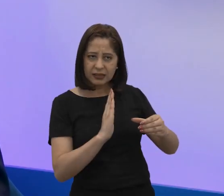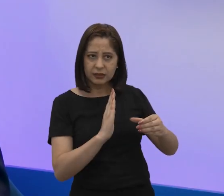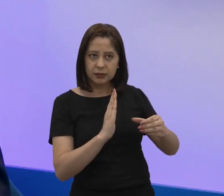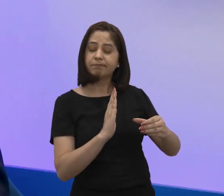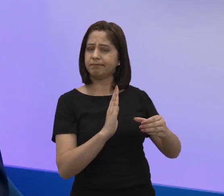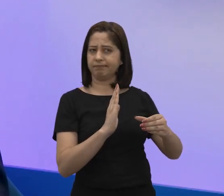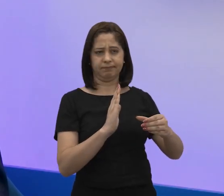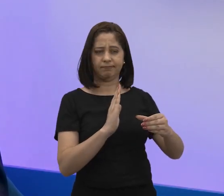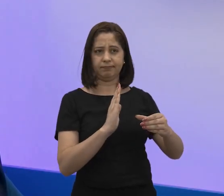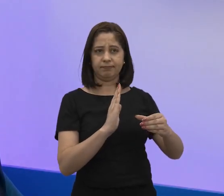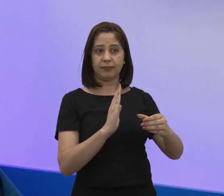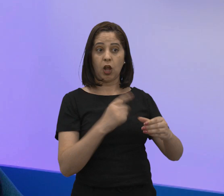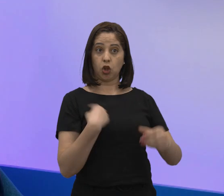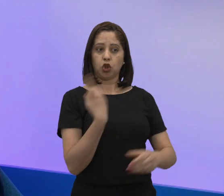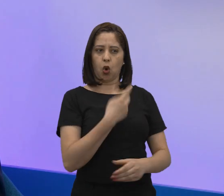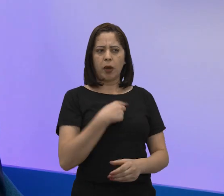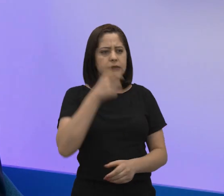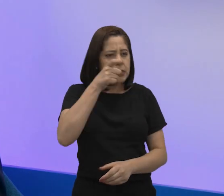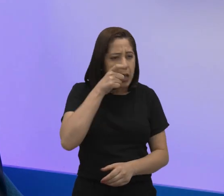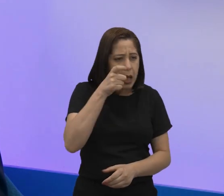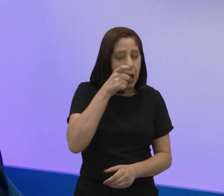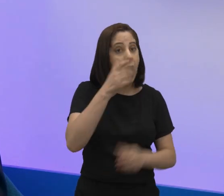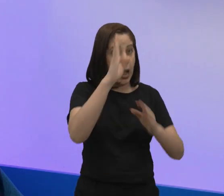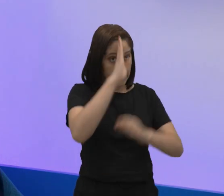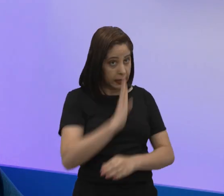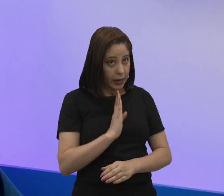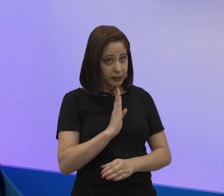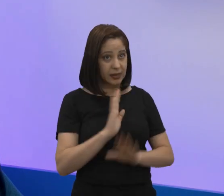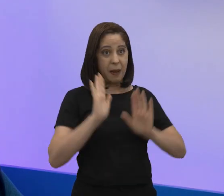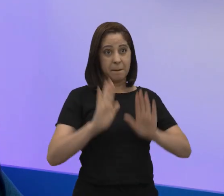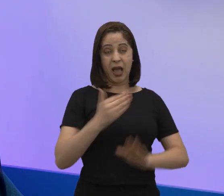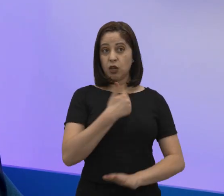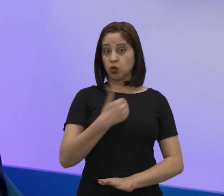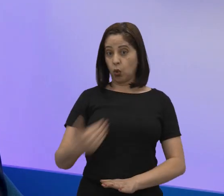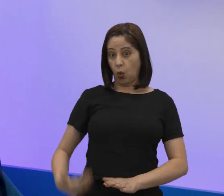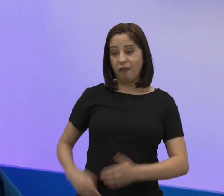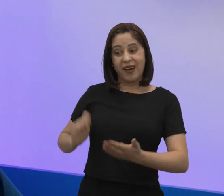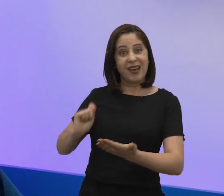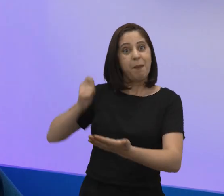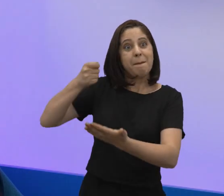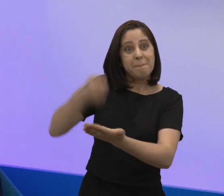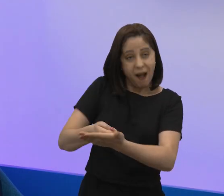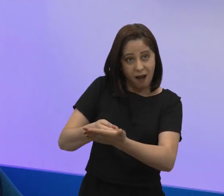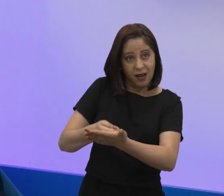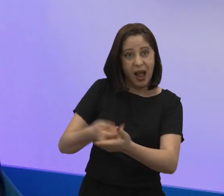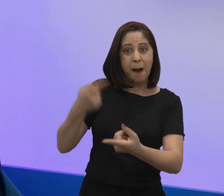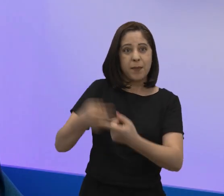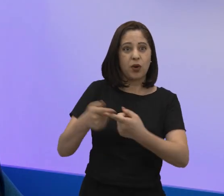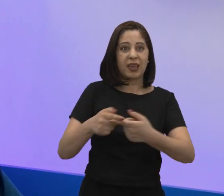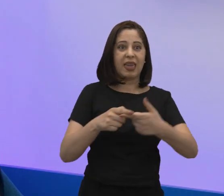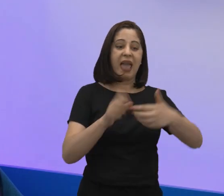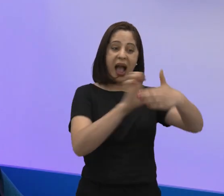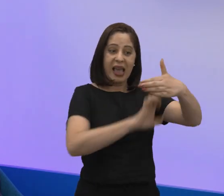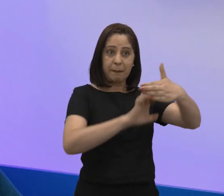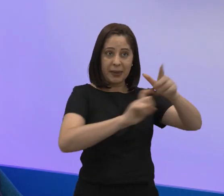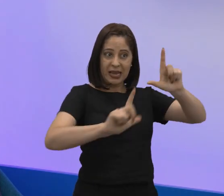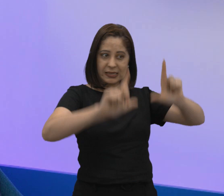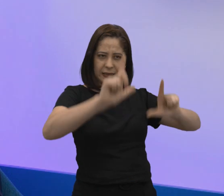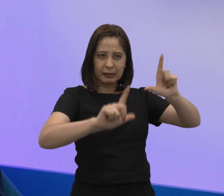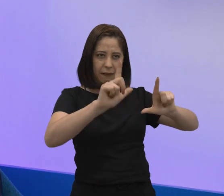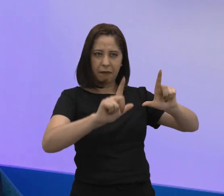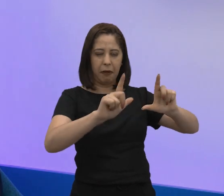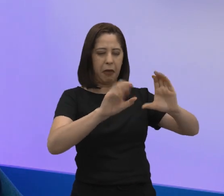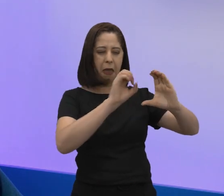vê, mas as pessoas pagam por ela. O Estado brasileiro, ele dá isenção fiscal para emissoras de rádio e